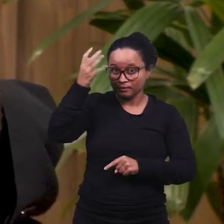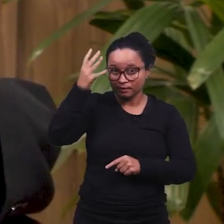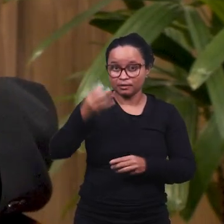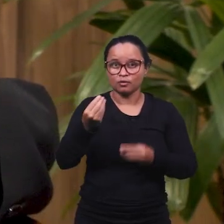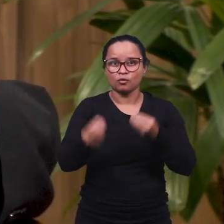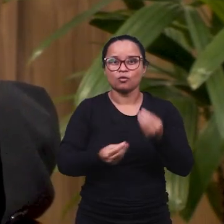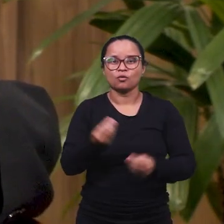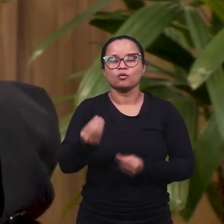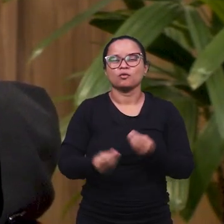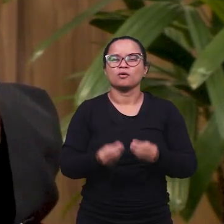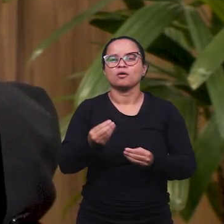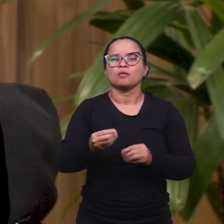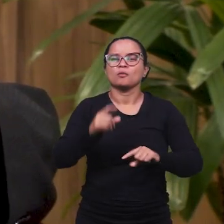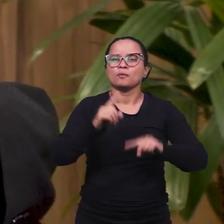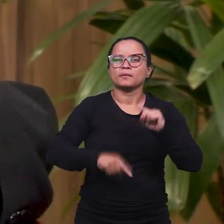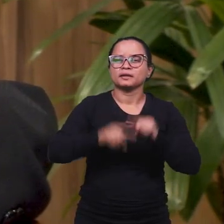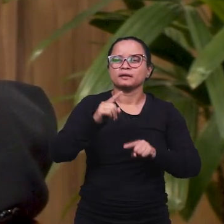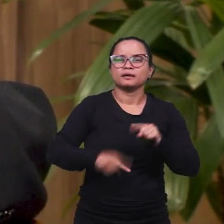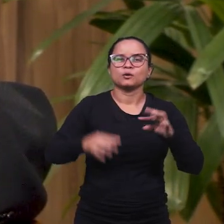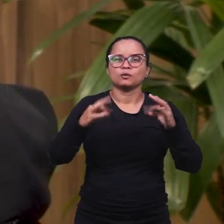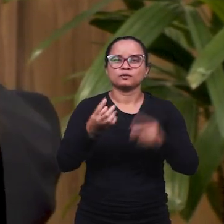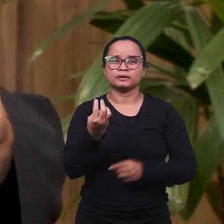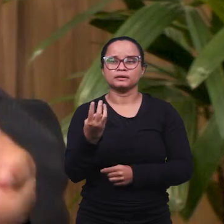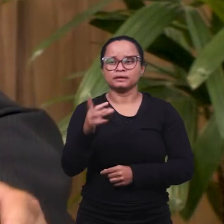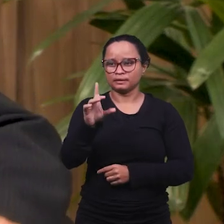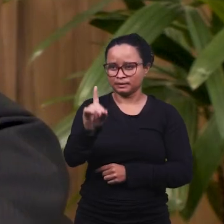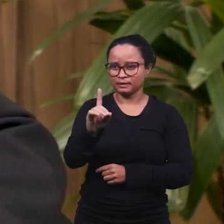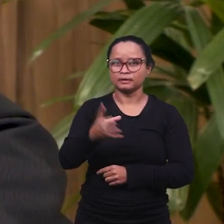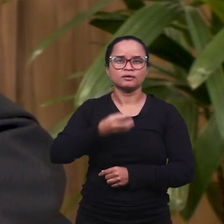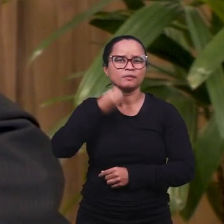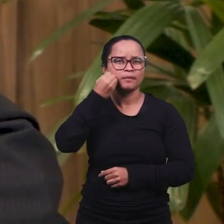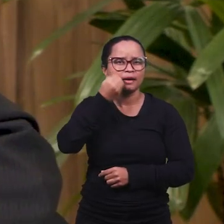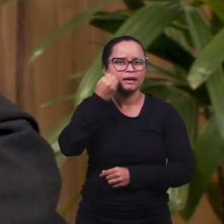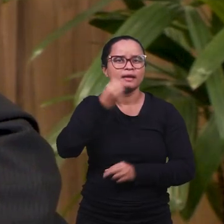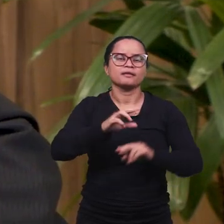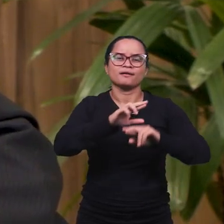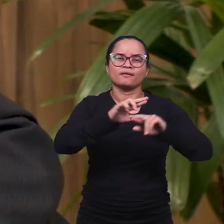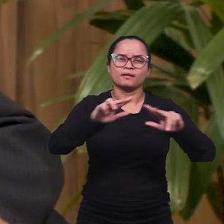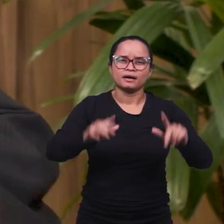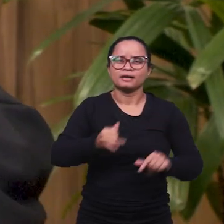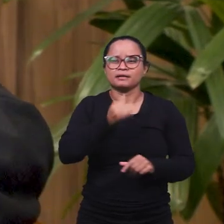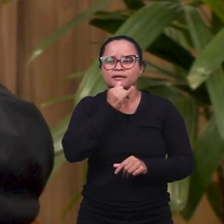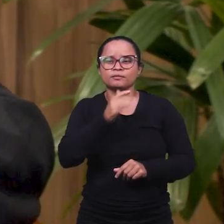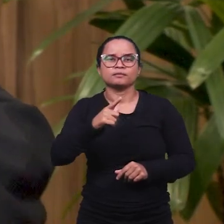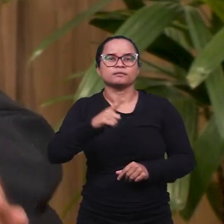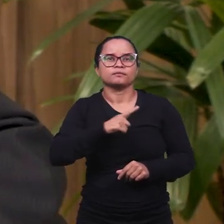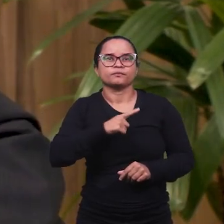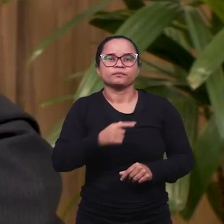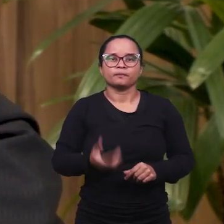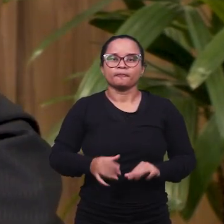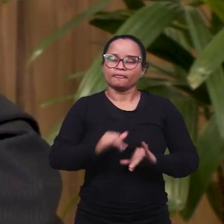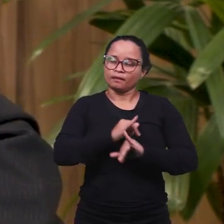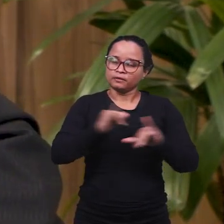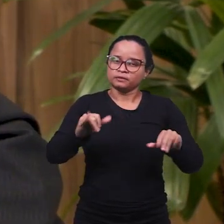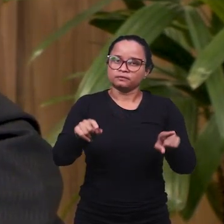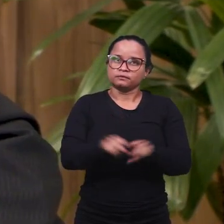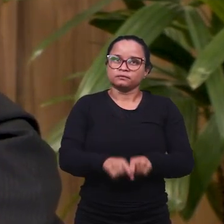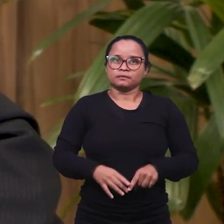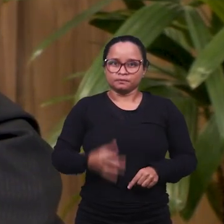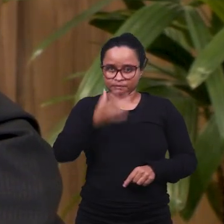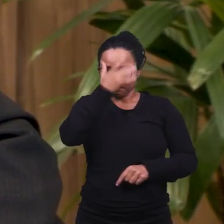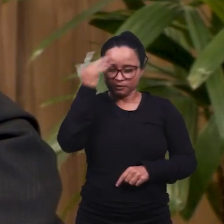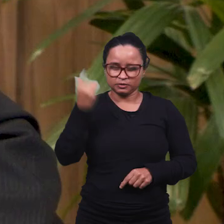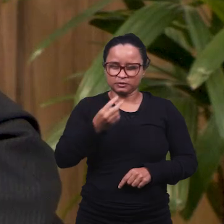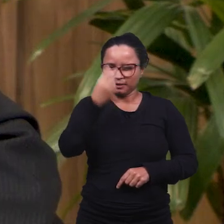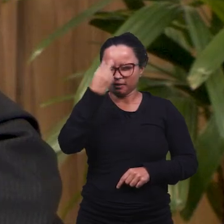Então, essa criação de materiais em 3D, ela tem muitas experiências, por exemplo, né? Citando aqui rapidamente,